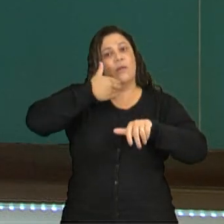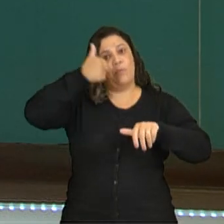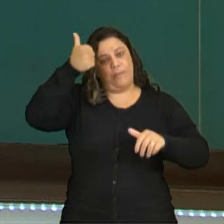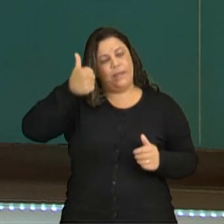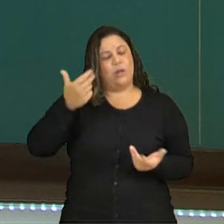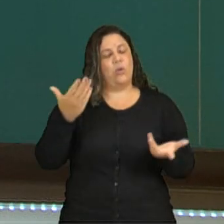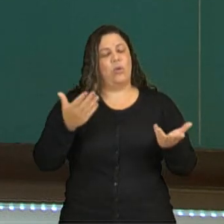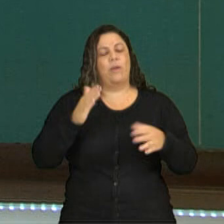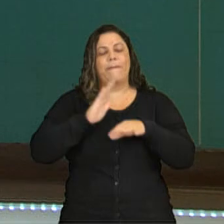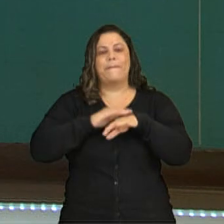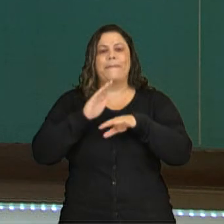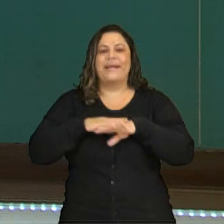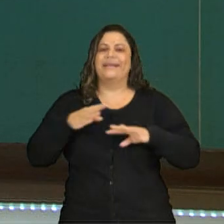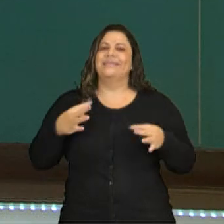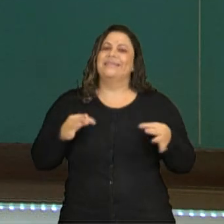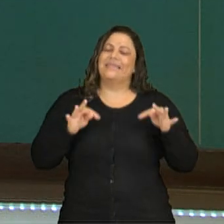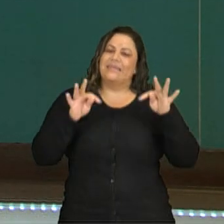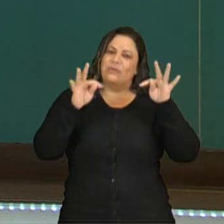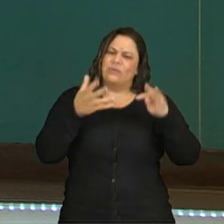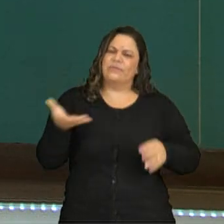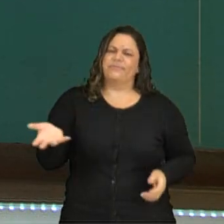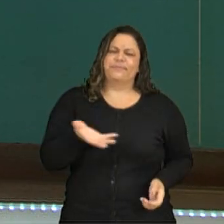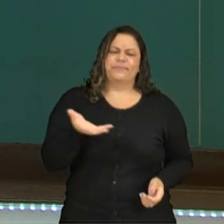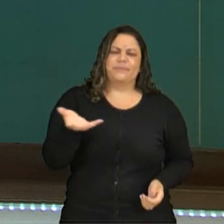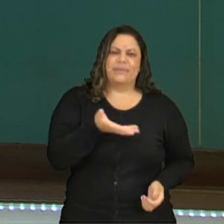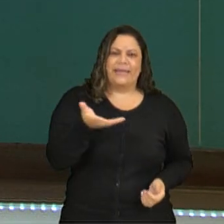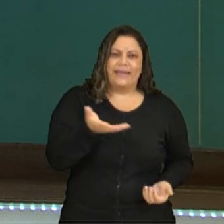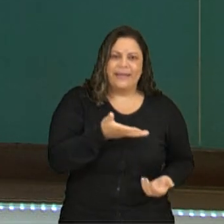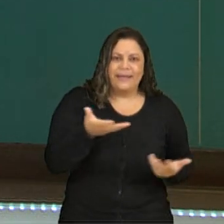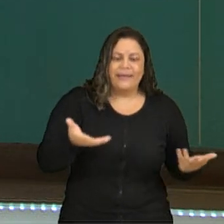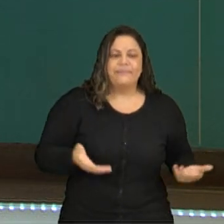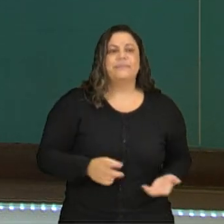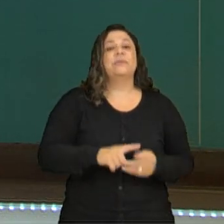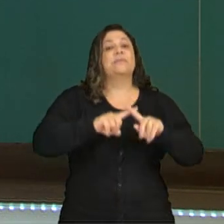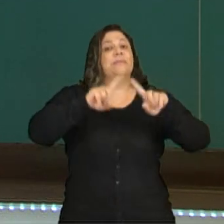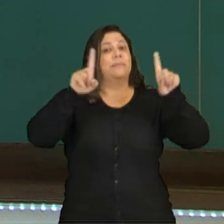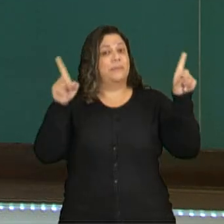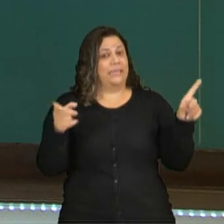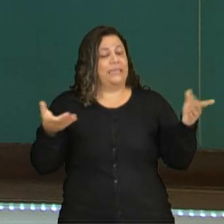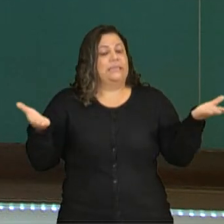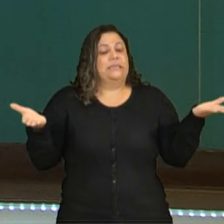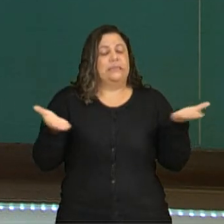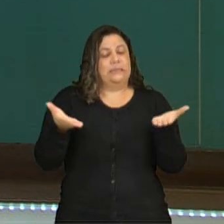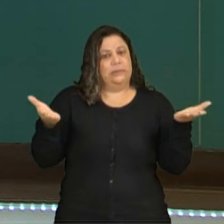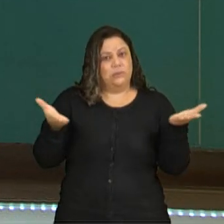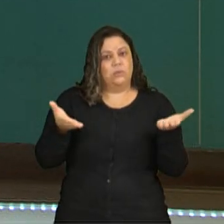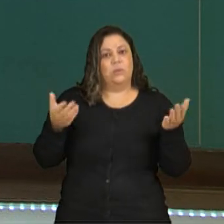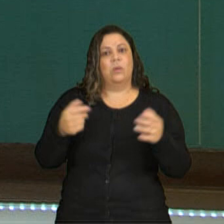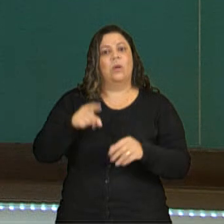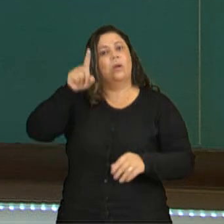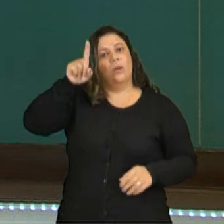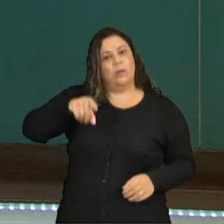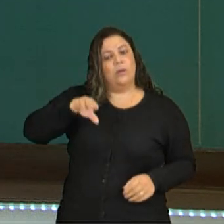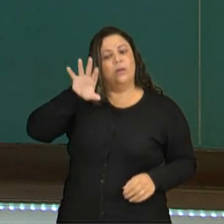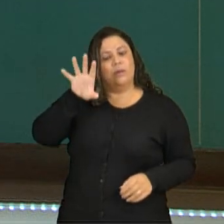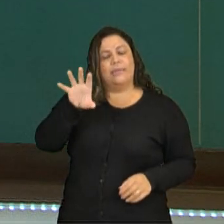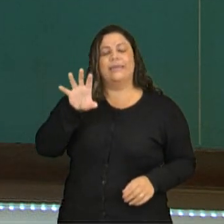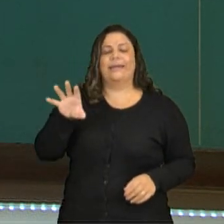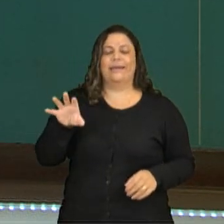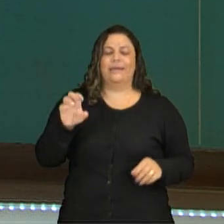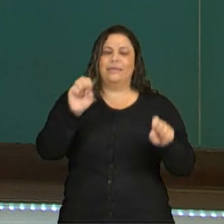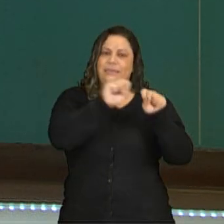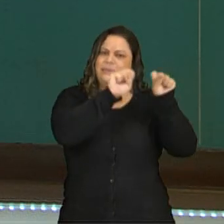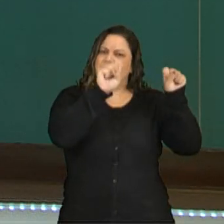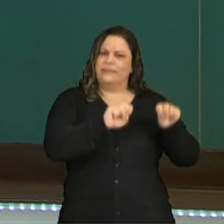né, mais tecnológico, mais rápido, mas ainda, atualmente, é esse sistema de torres